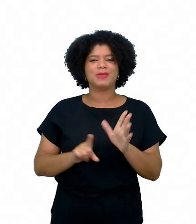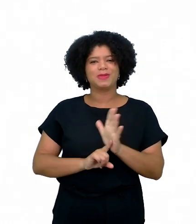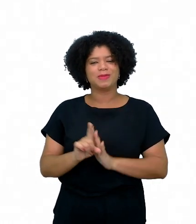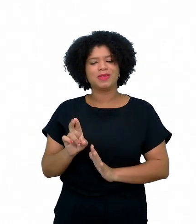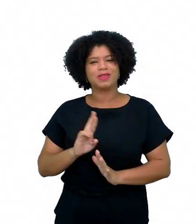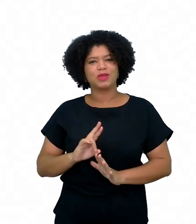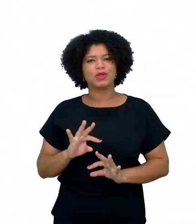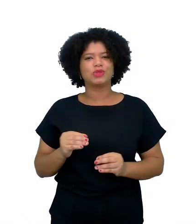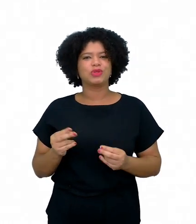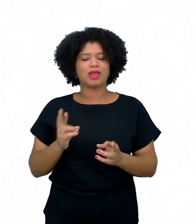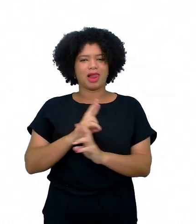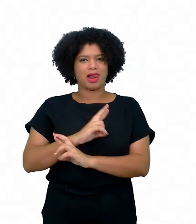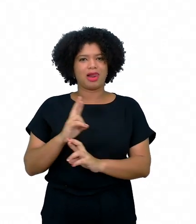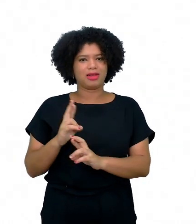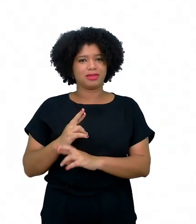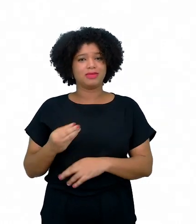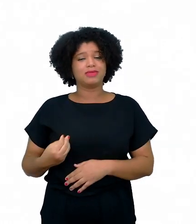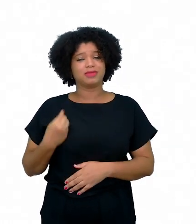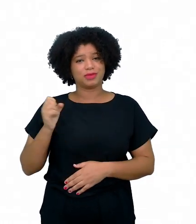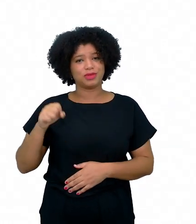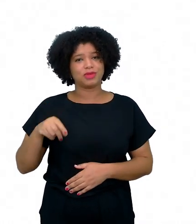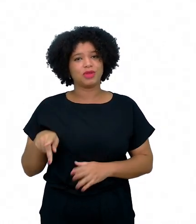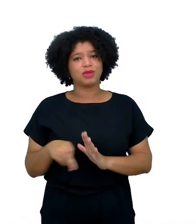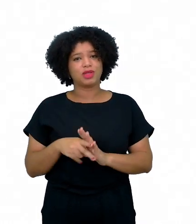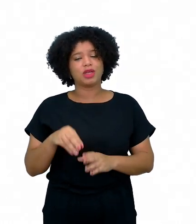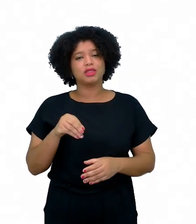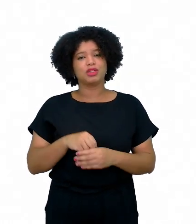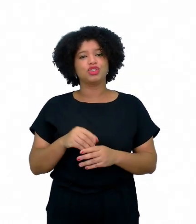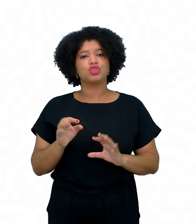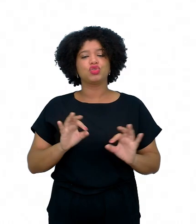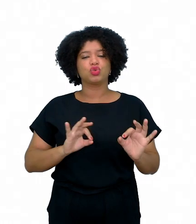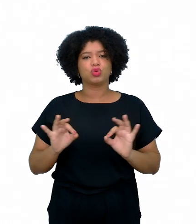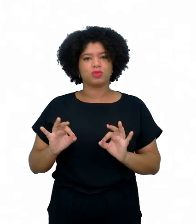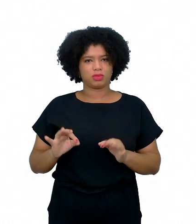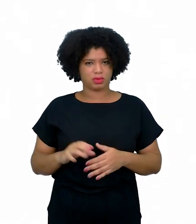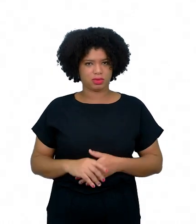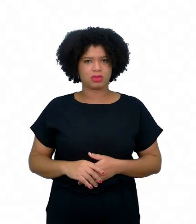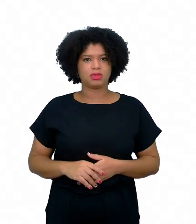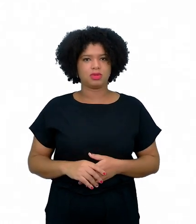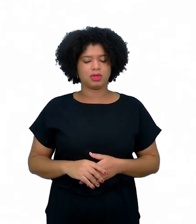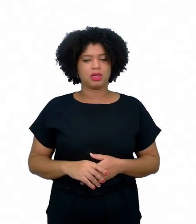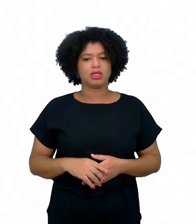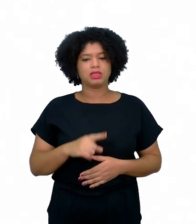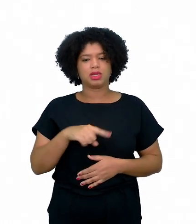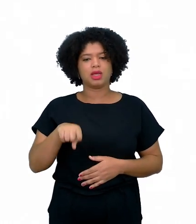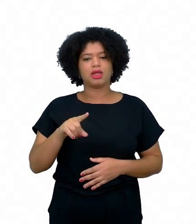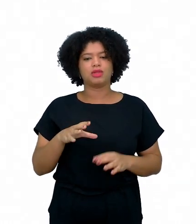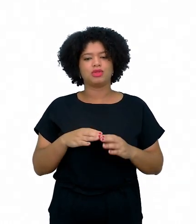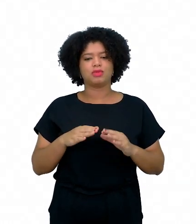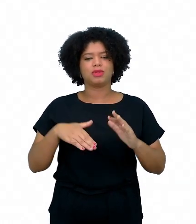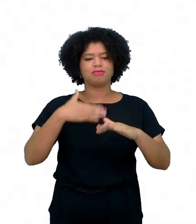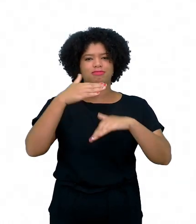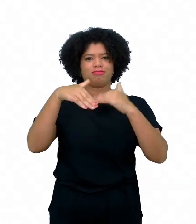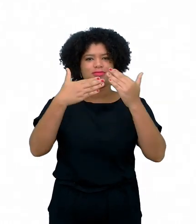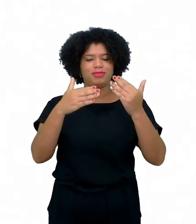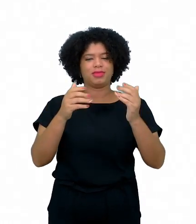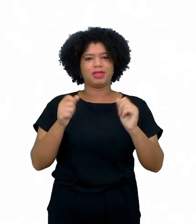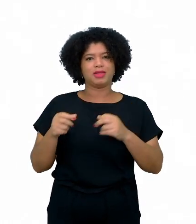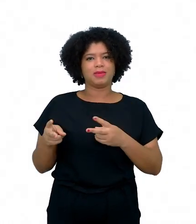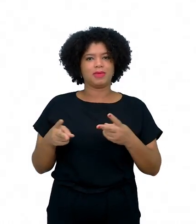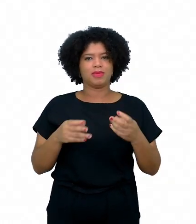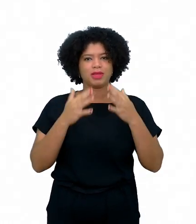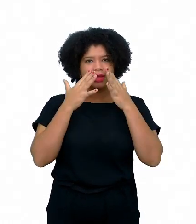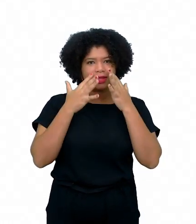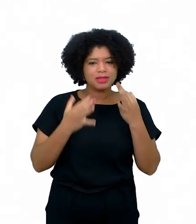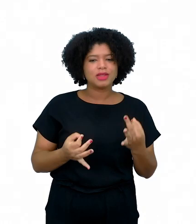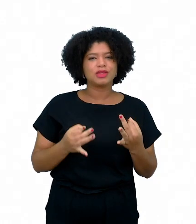que estiveram envolvidas dentro de um projeto, o quanto eles se empenharam para olhar para as soluções,